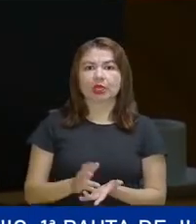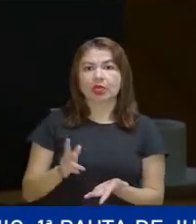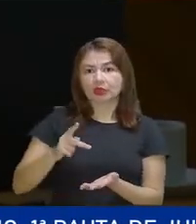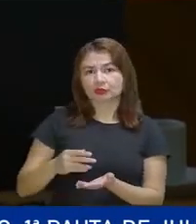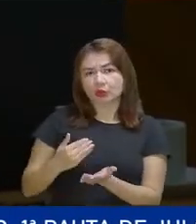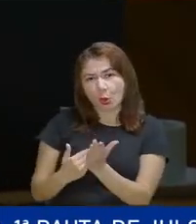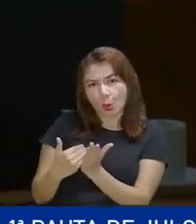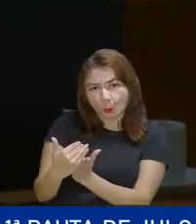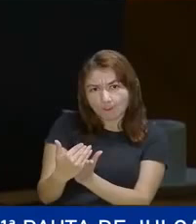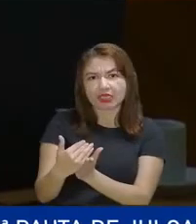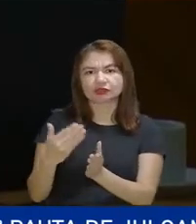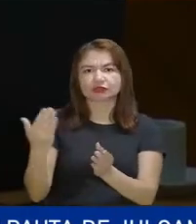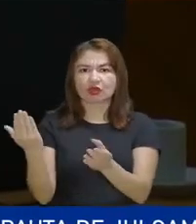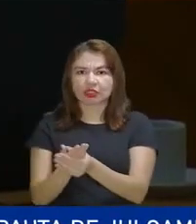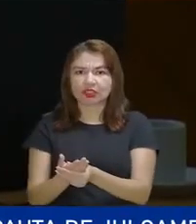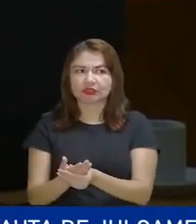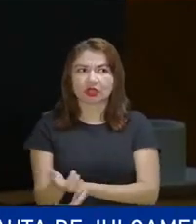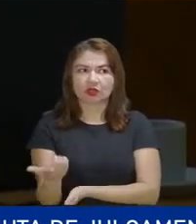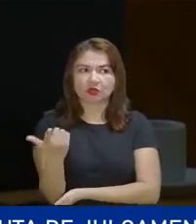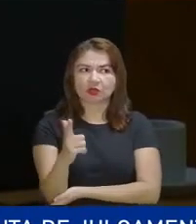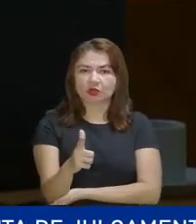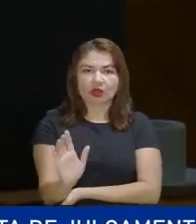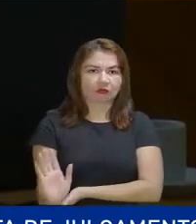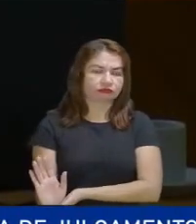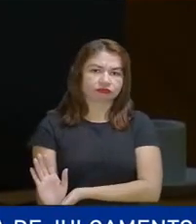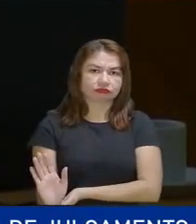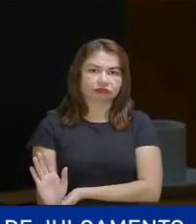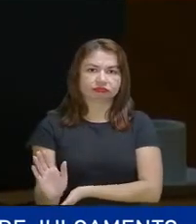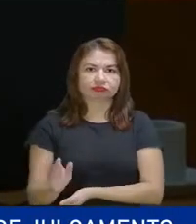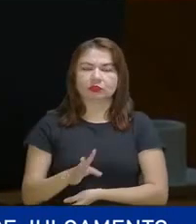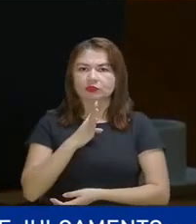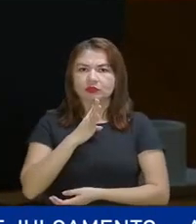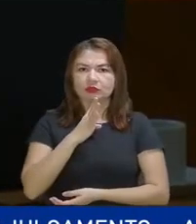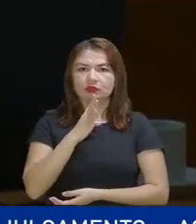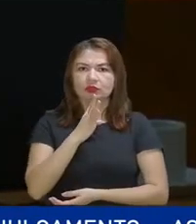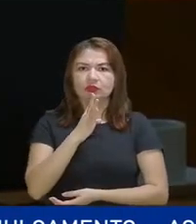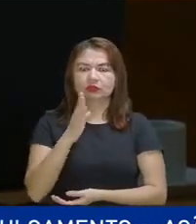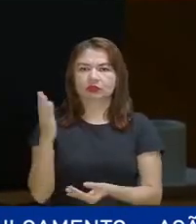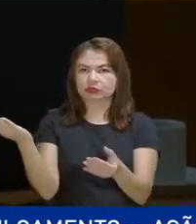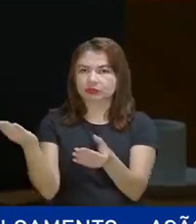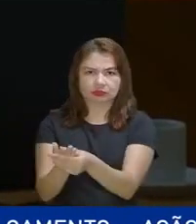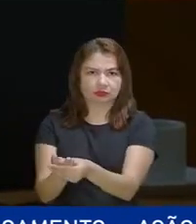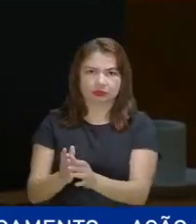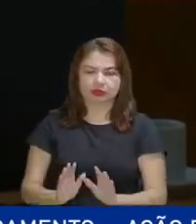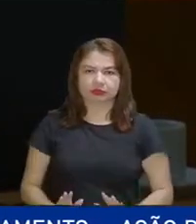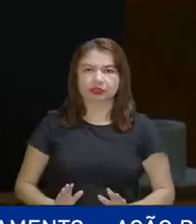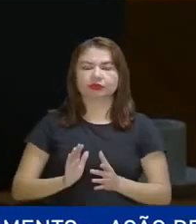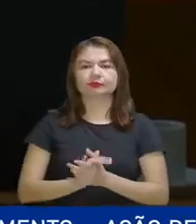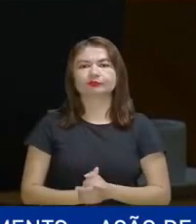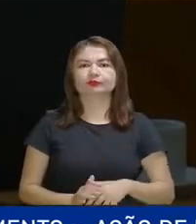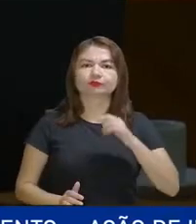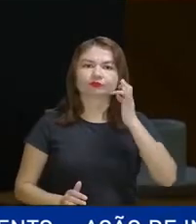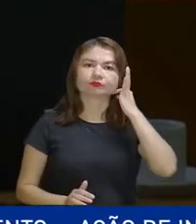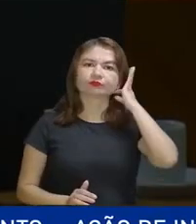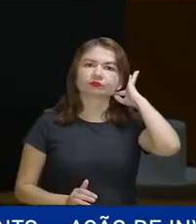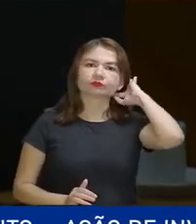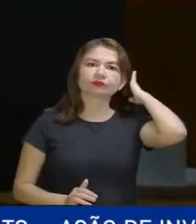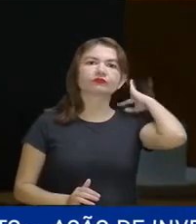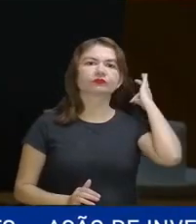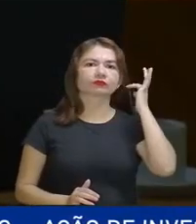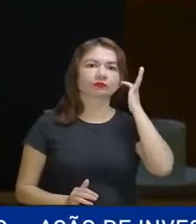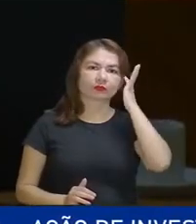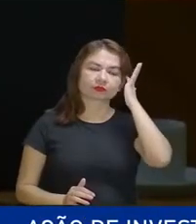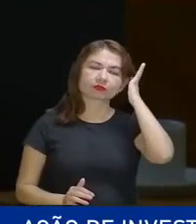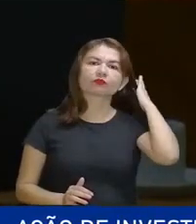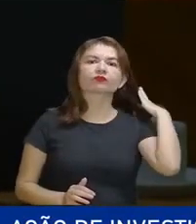originária não há que se conhecer da ação. Então, porque sendo a